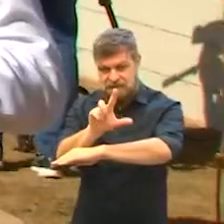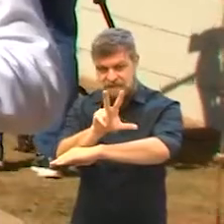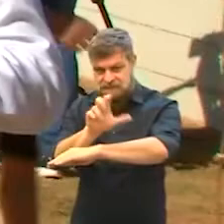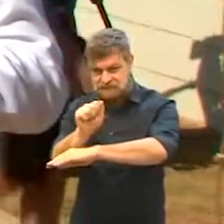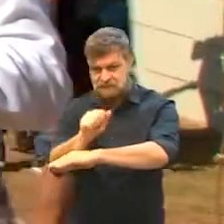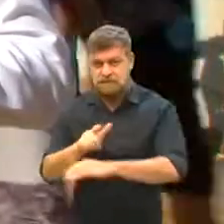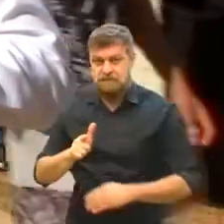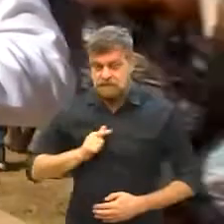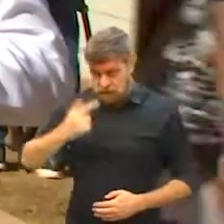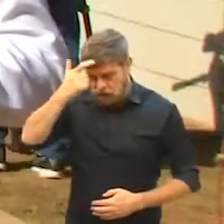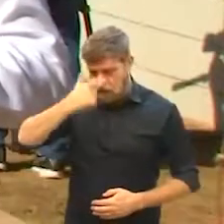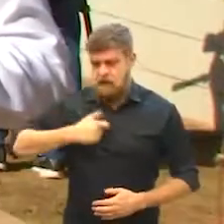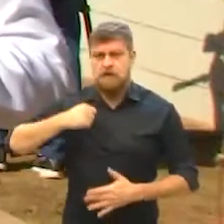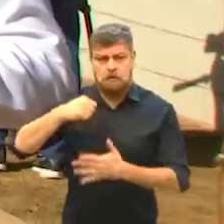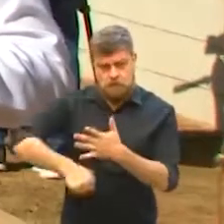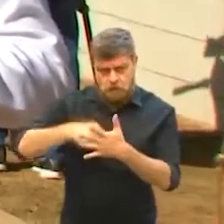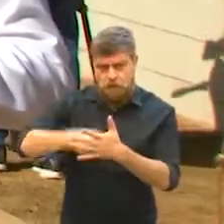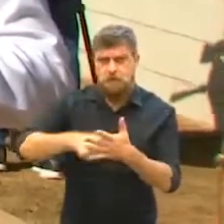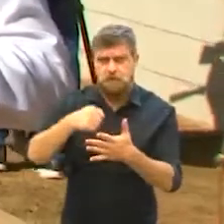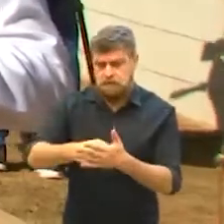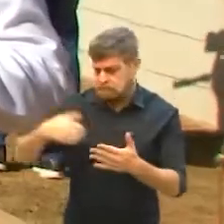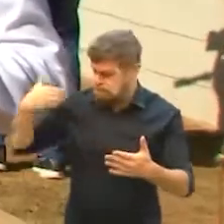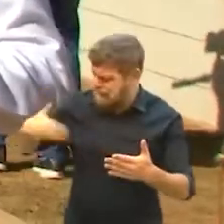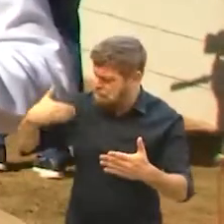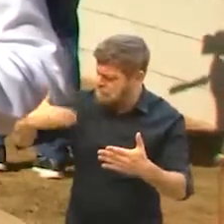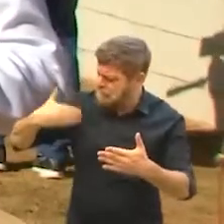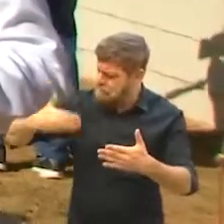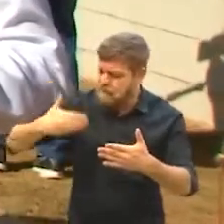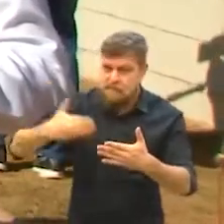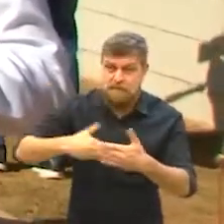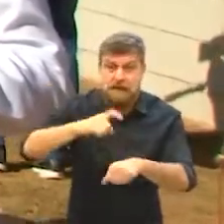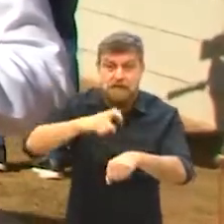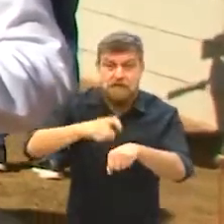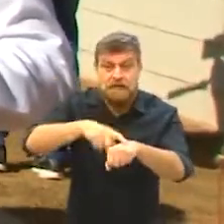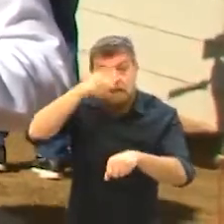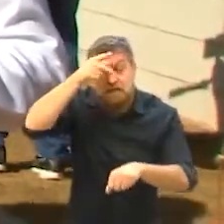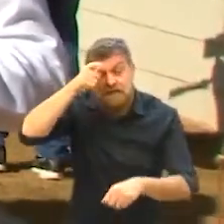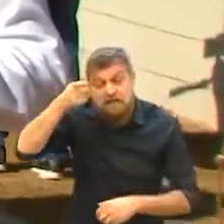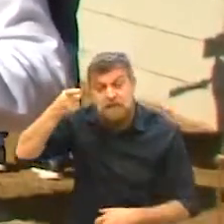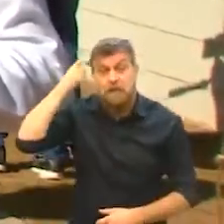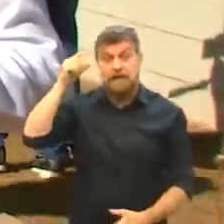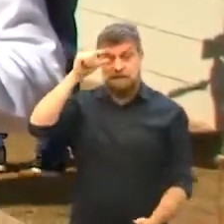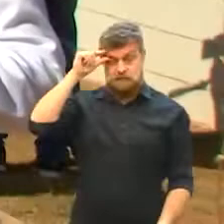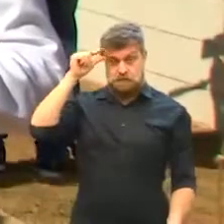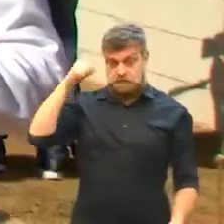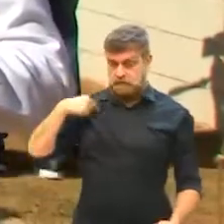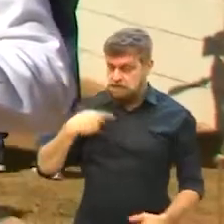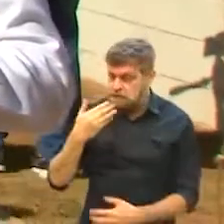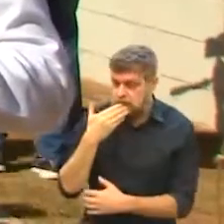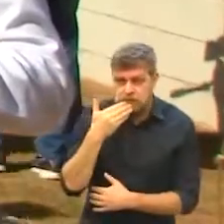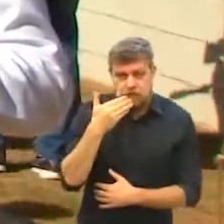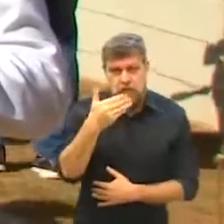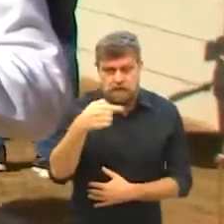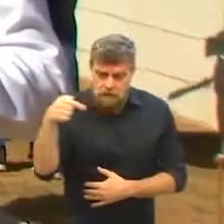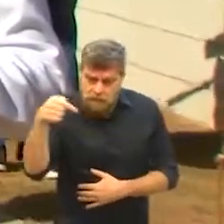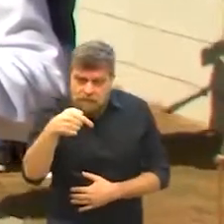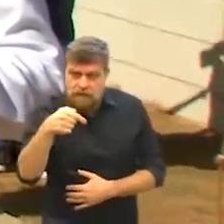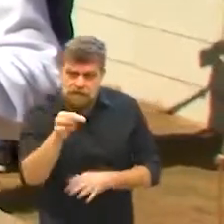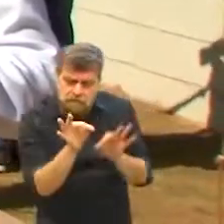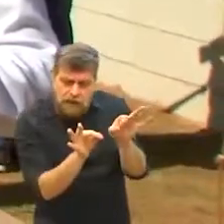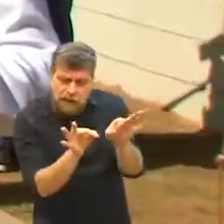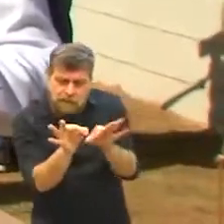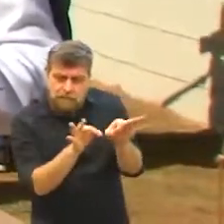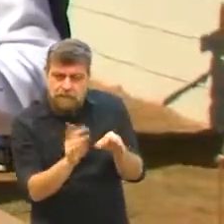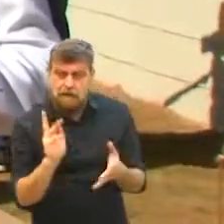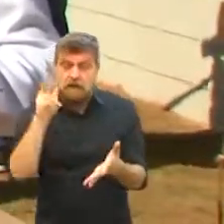Isso aqui é uma luta minha de muito tempo. Da gestão passada, do antigo prefeito Jonas, onde a gente pediu para que